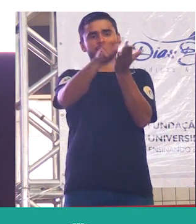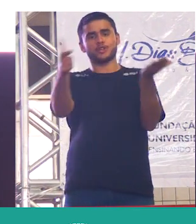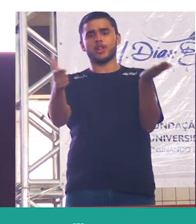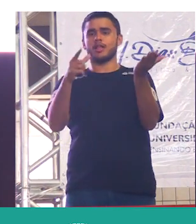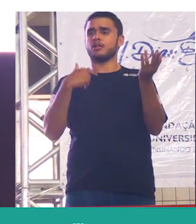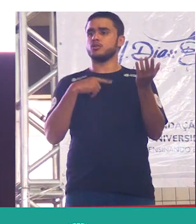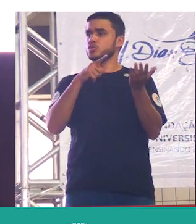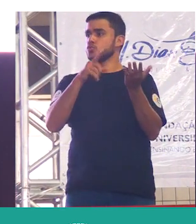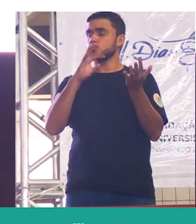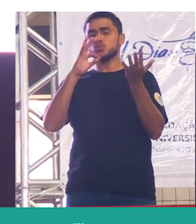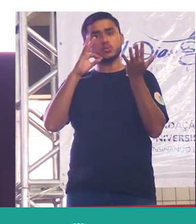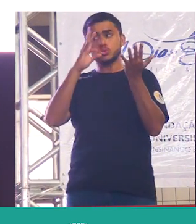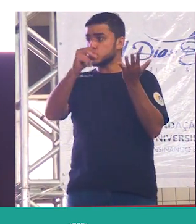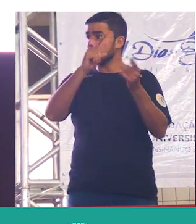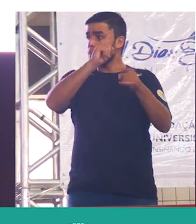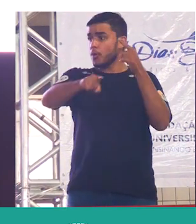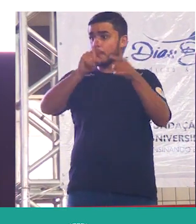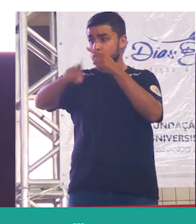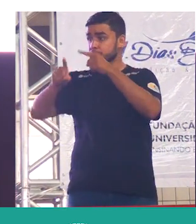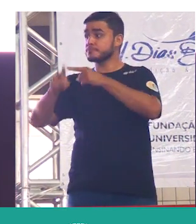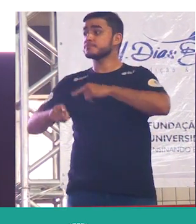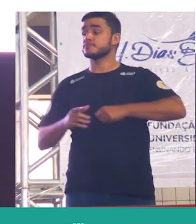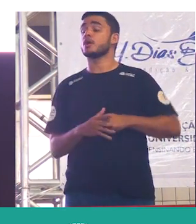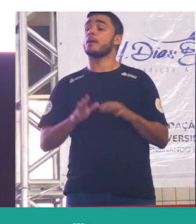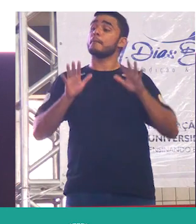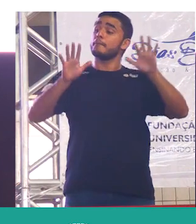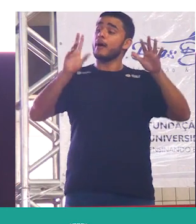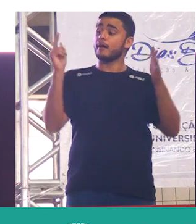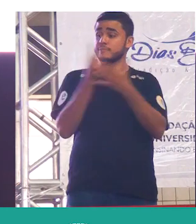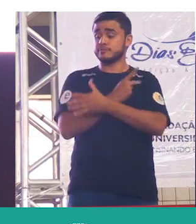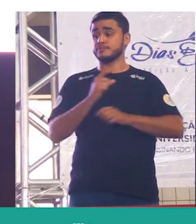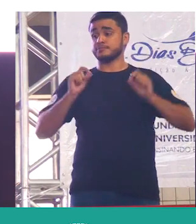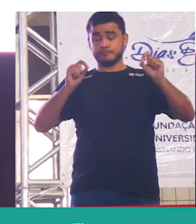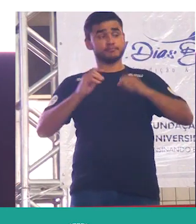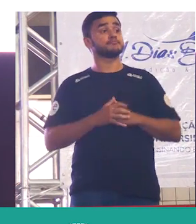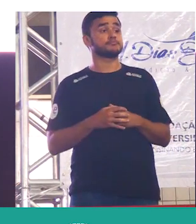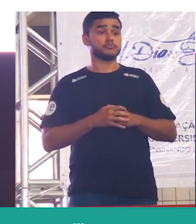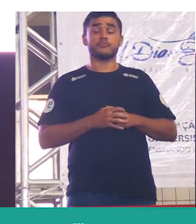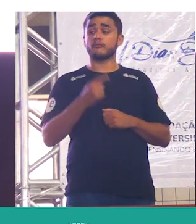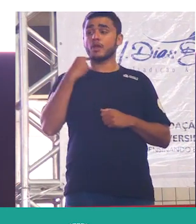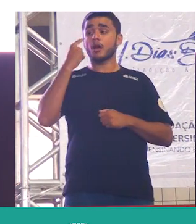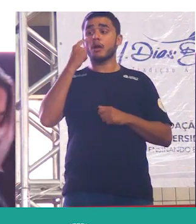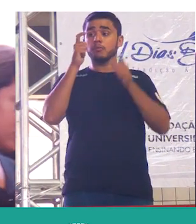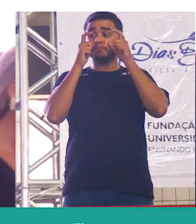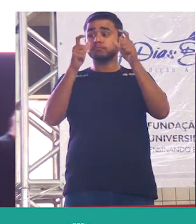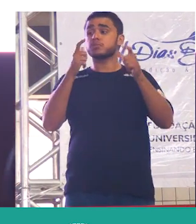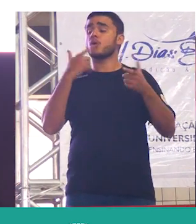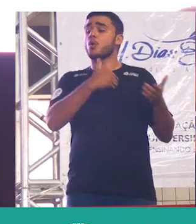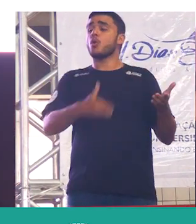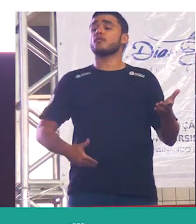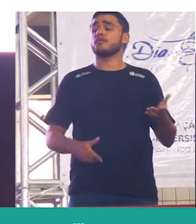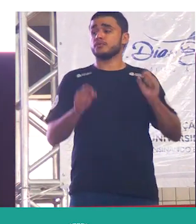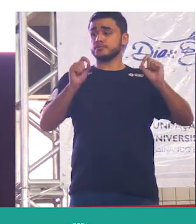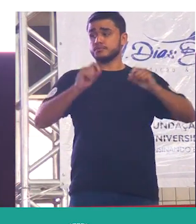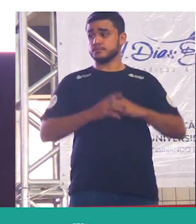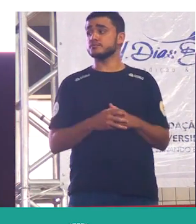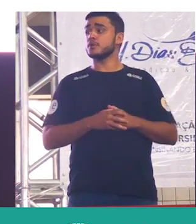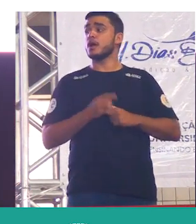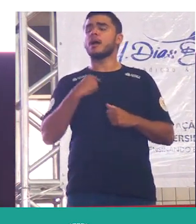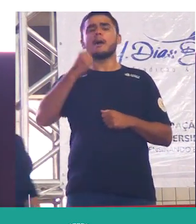eram censurados. Agora, por outro lado, o que interessava ao governo